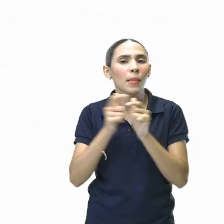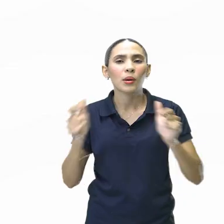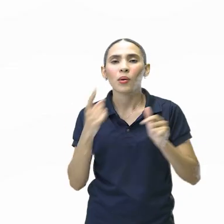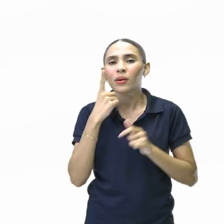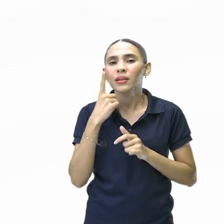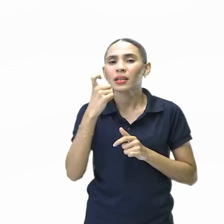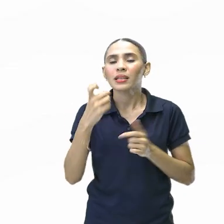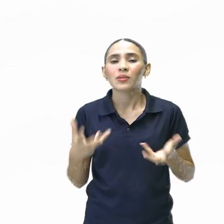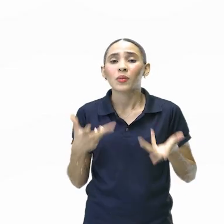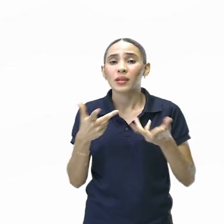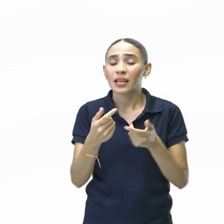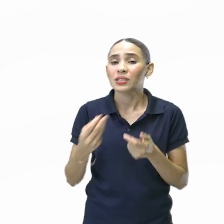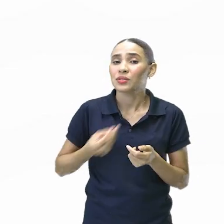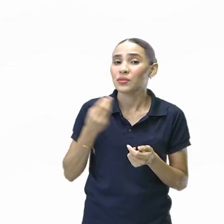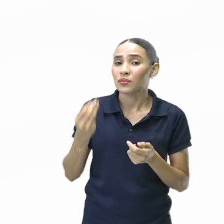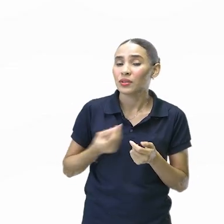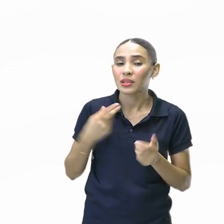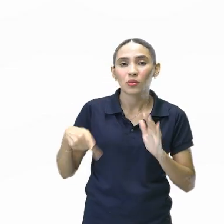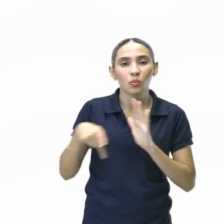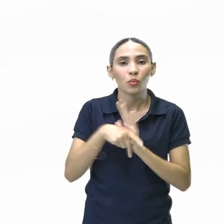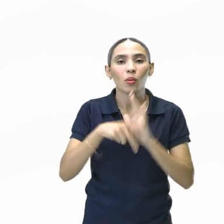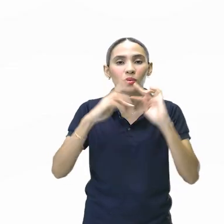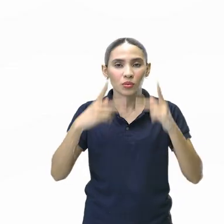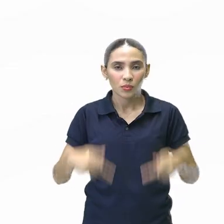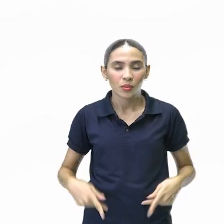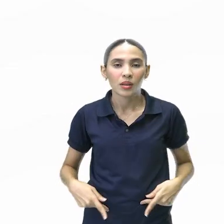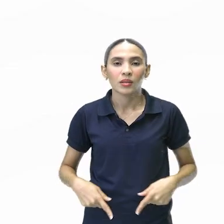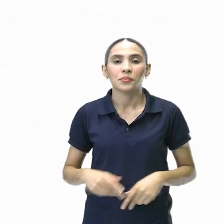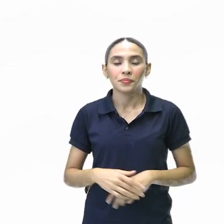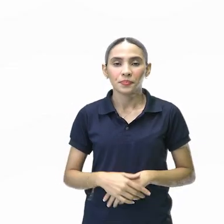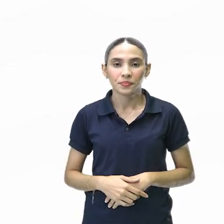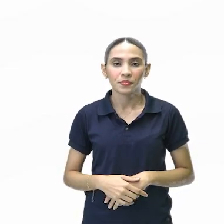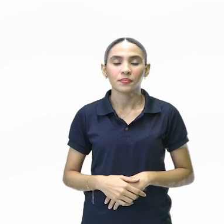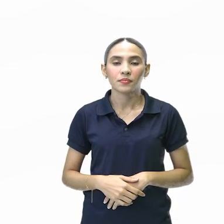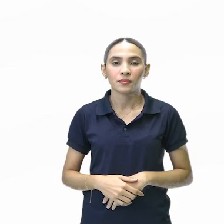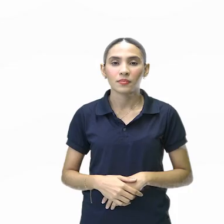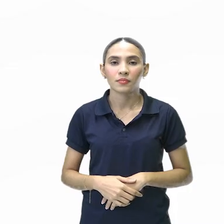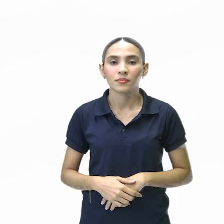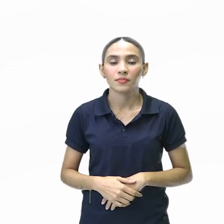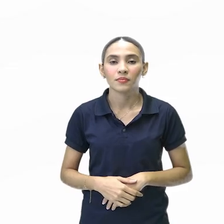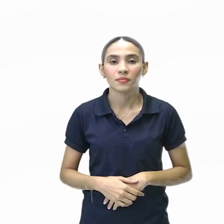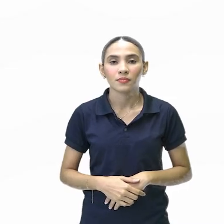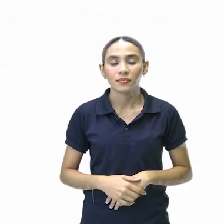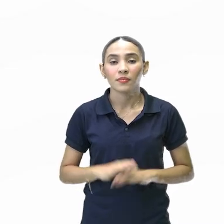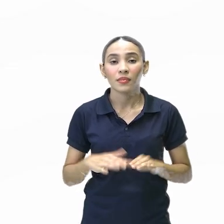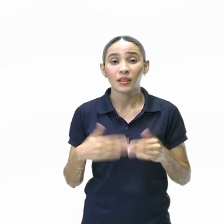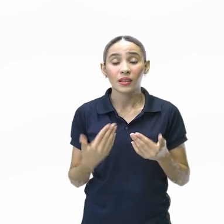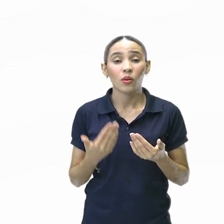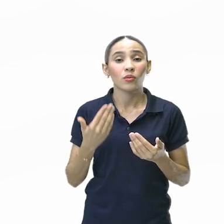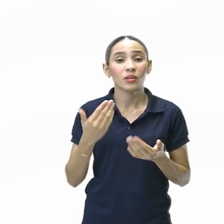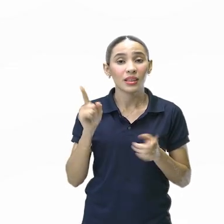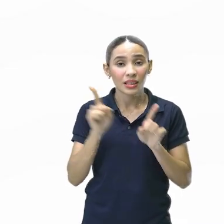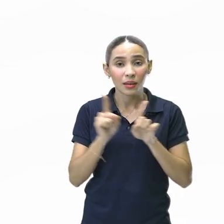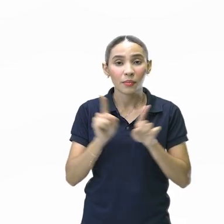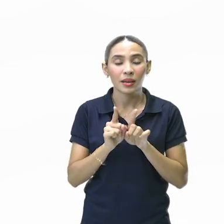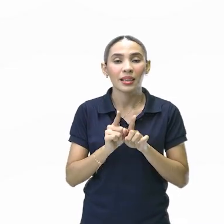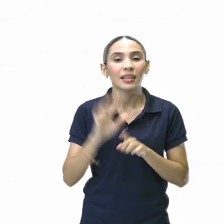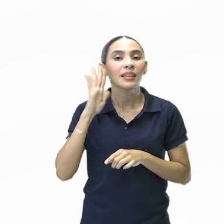interesse da qualidade de vida do próprio ser humano, né, da própria espécie. Para a gente entender